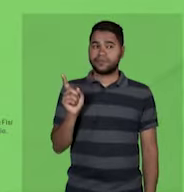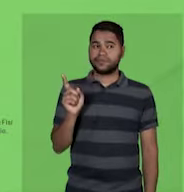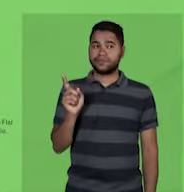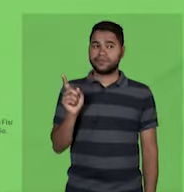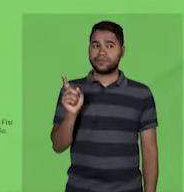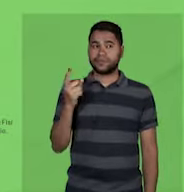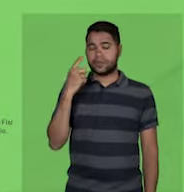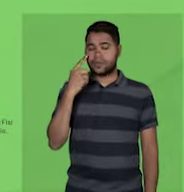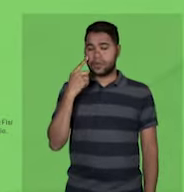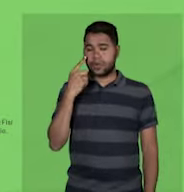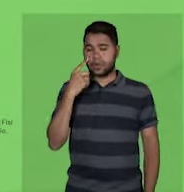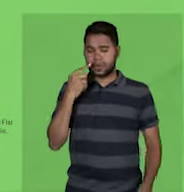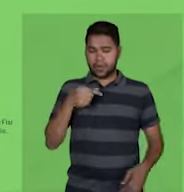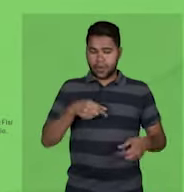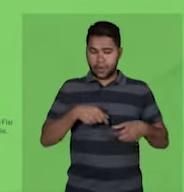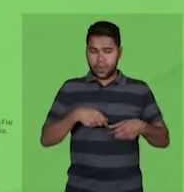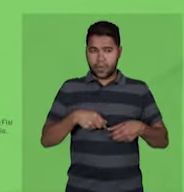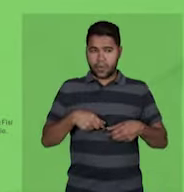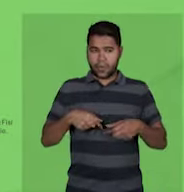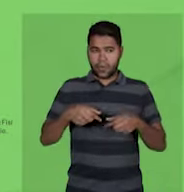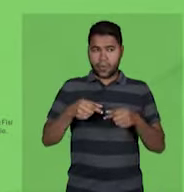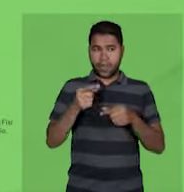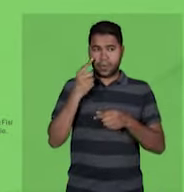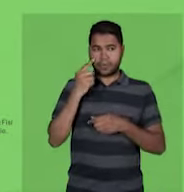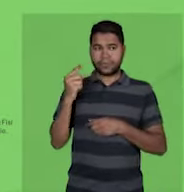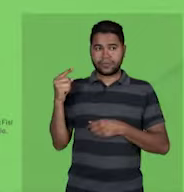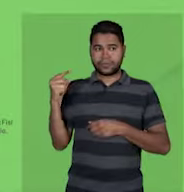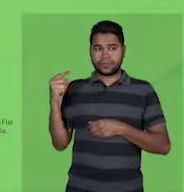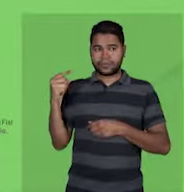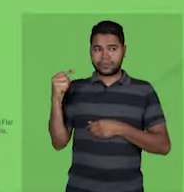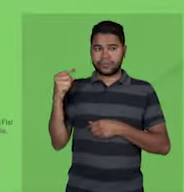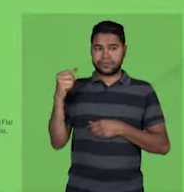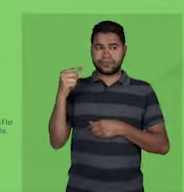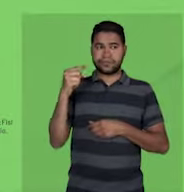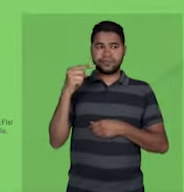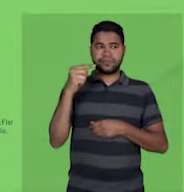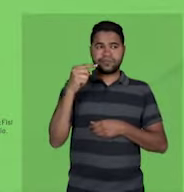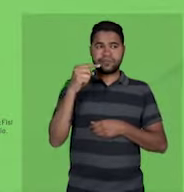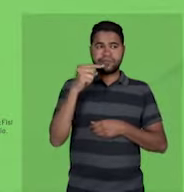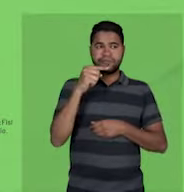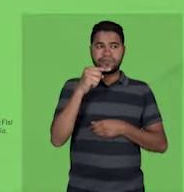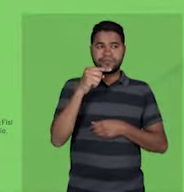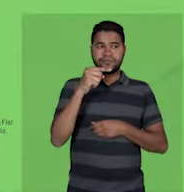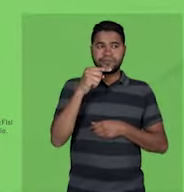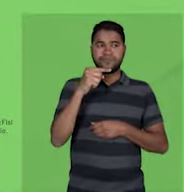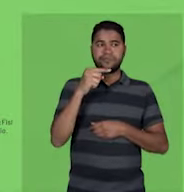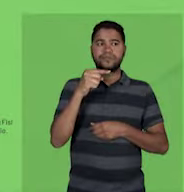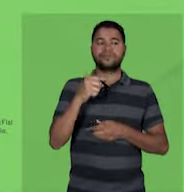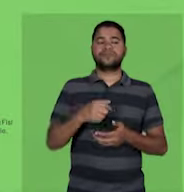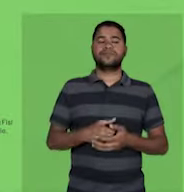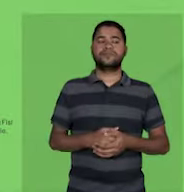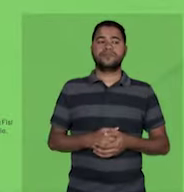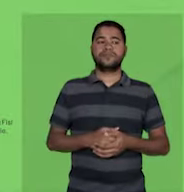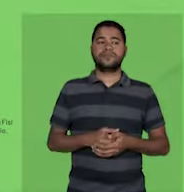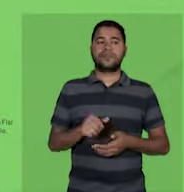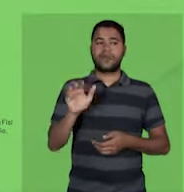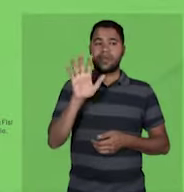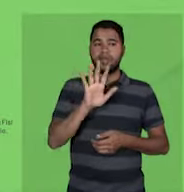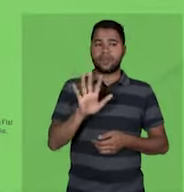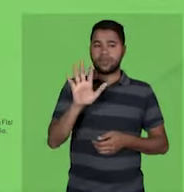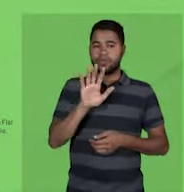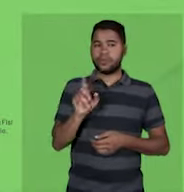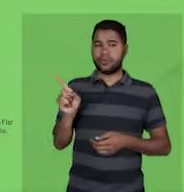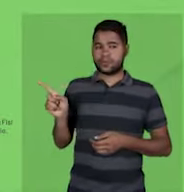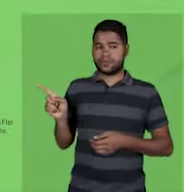entrar aqui na cápsula glomerular, é chamada também de cápsula de Bowman, que é essa região aqui,